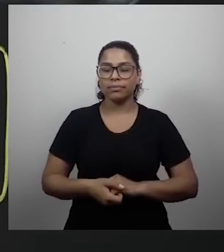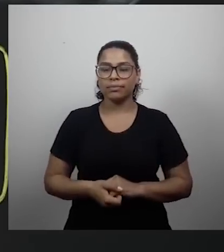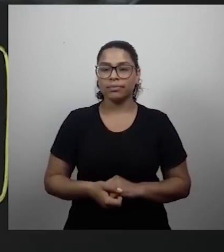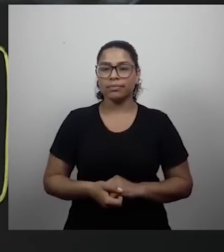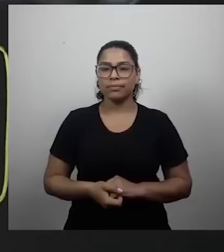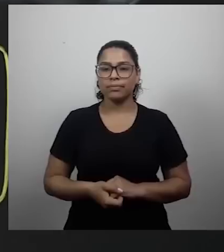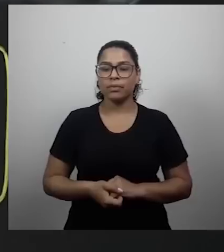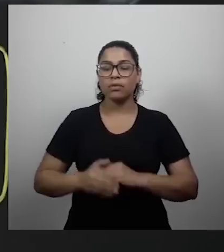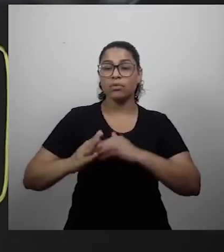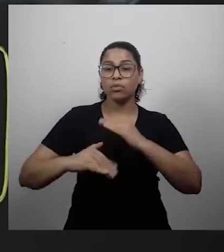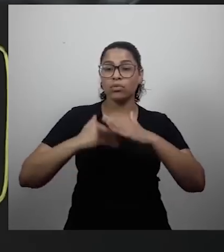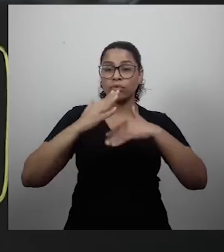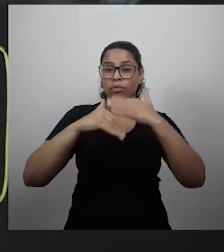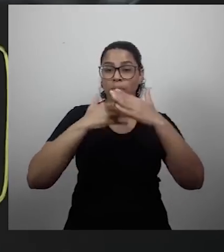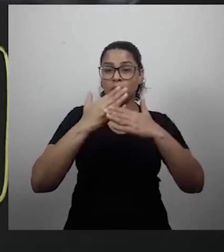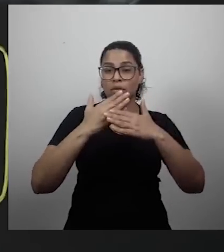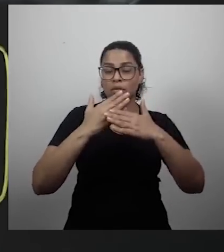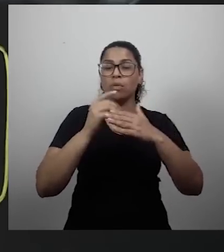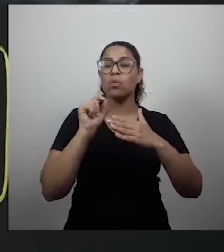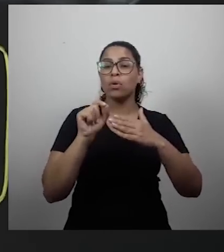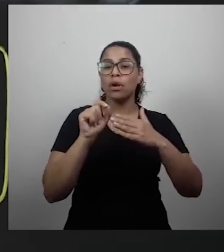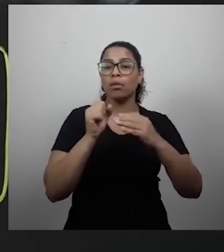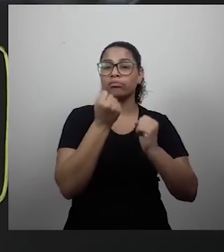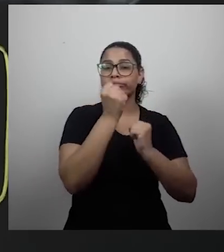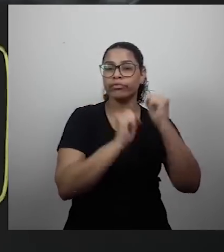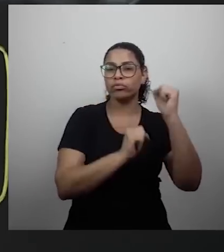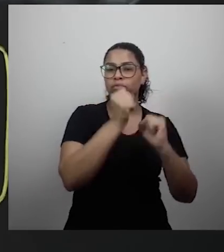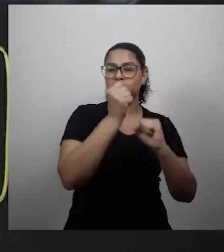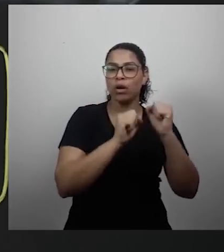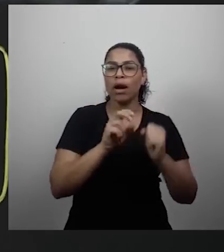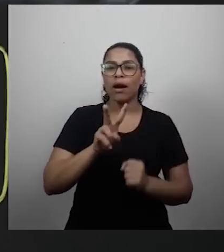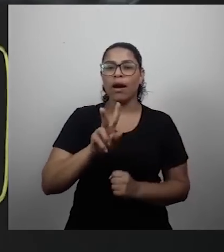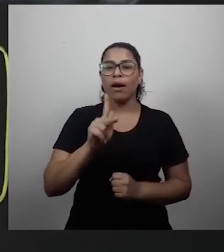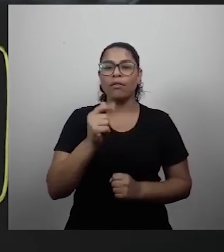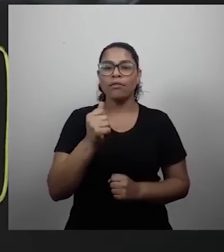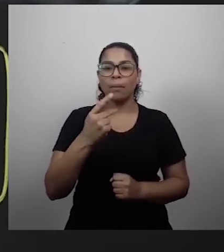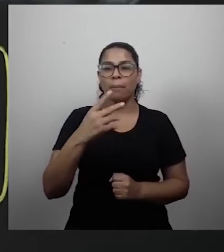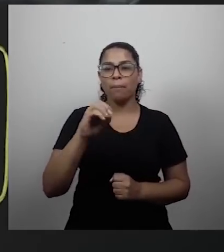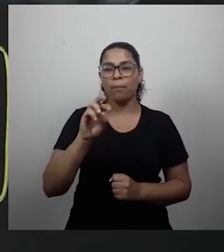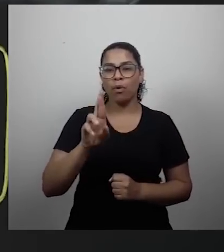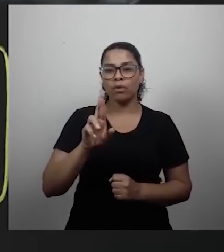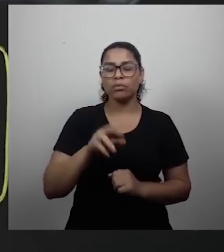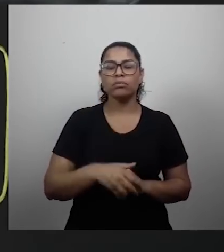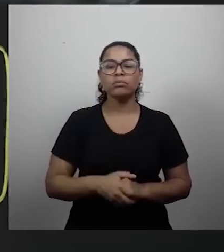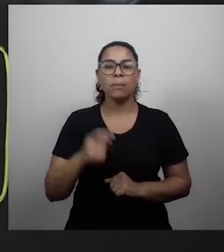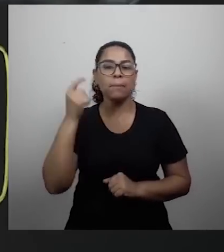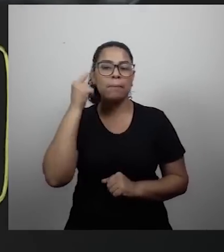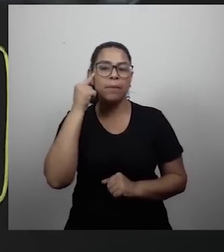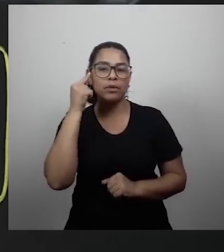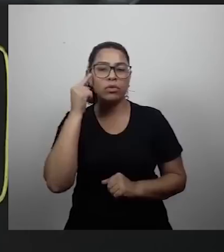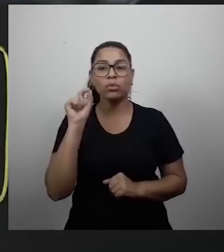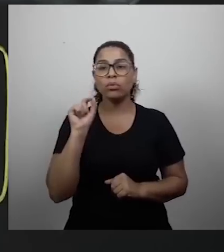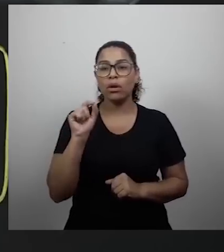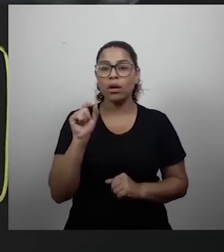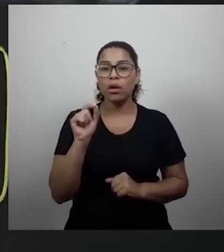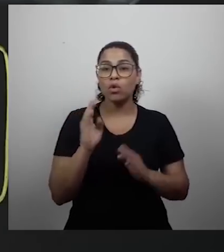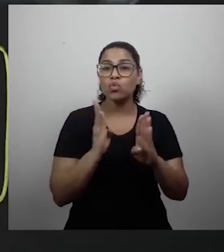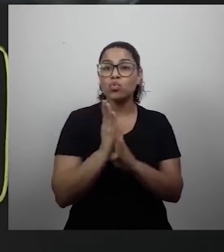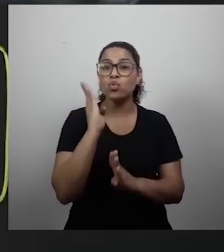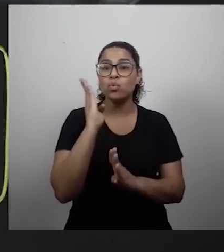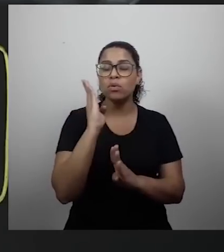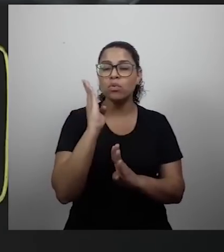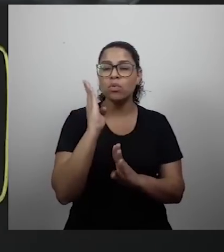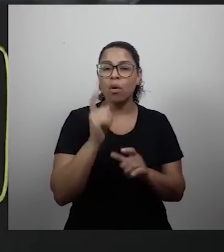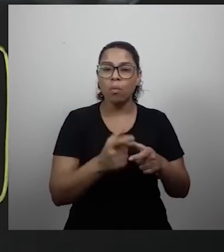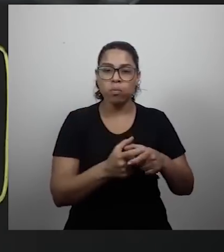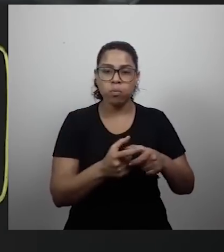conhecimentos foi o desenvolvimento da máquina a vapor. Teve essa descoberta de que a queima do carvão mineral